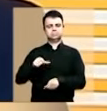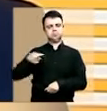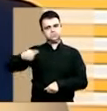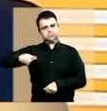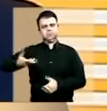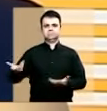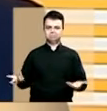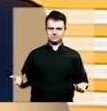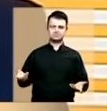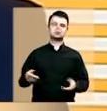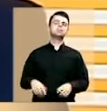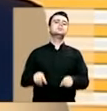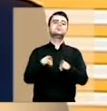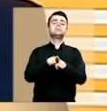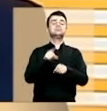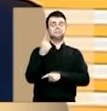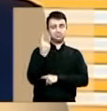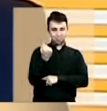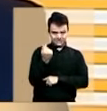finanças,